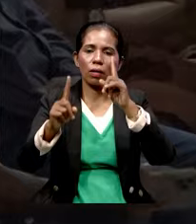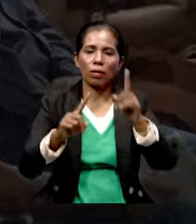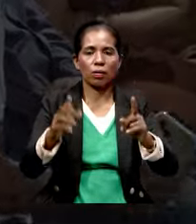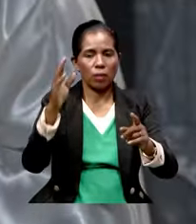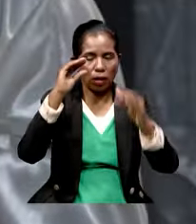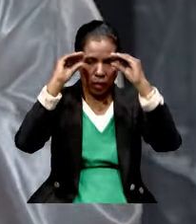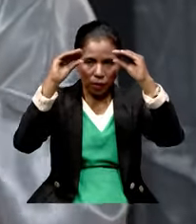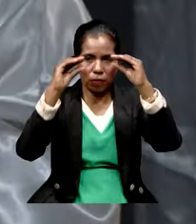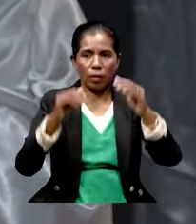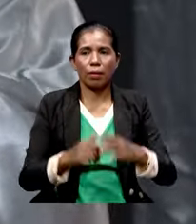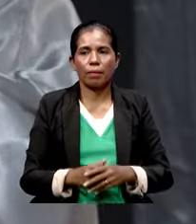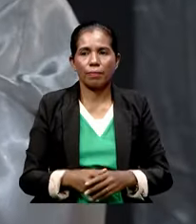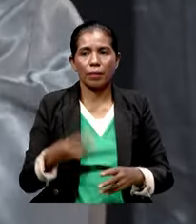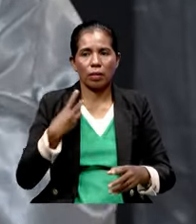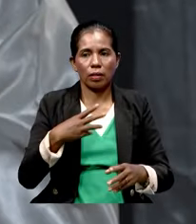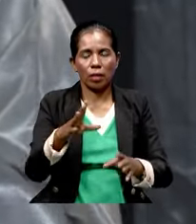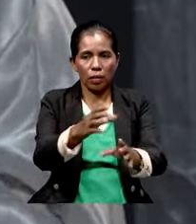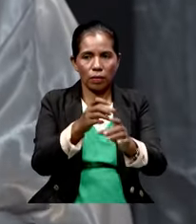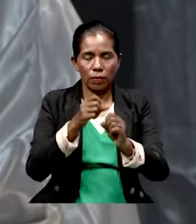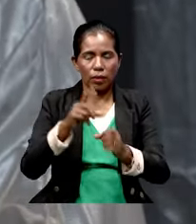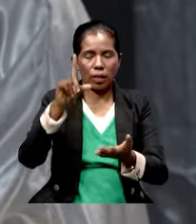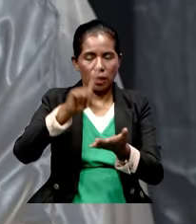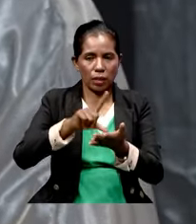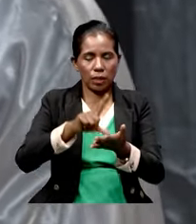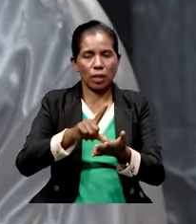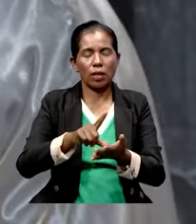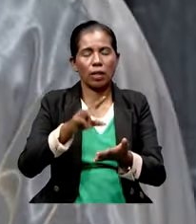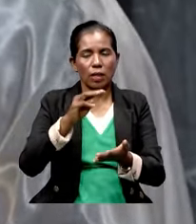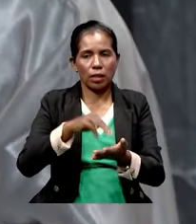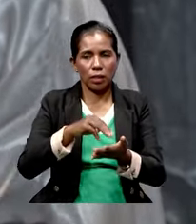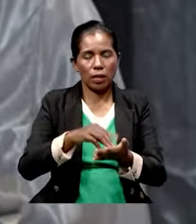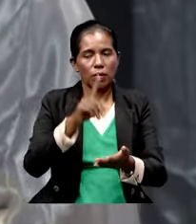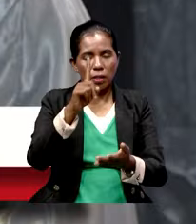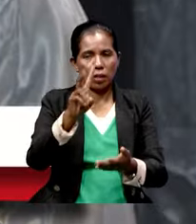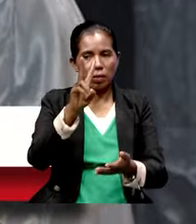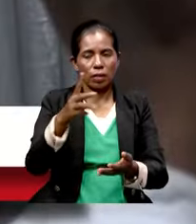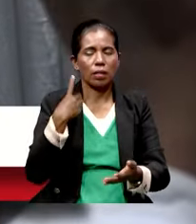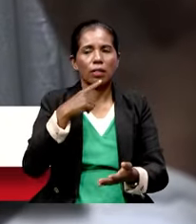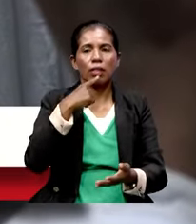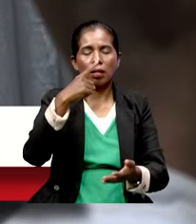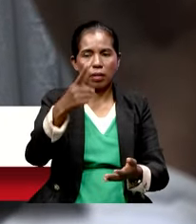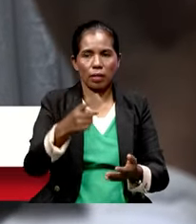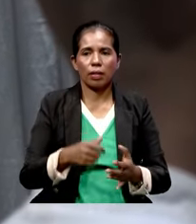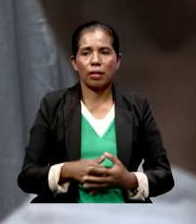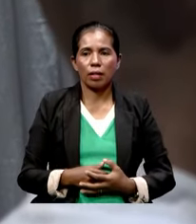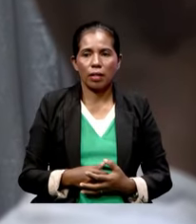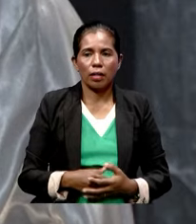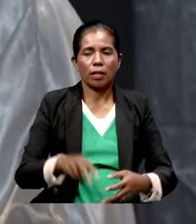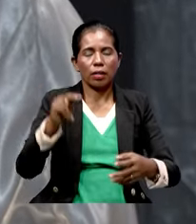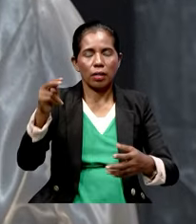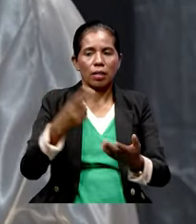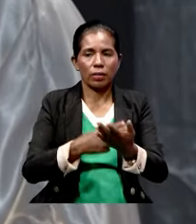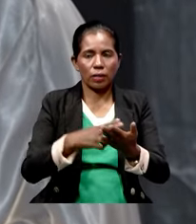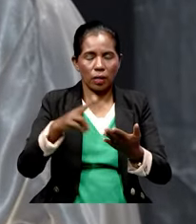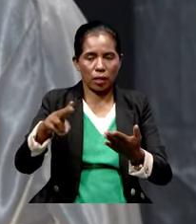hanorin. Esta bela fonte lição ida da rua Rússia São João Crisóstomo. Anessa unha italiana introdução. Nia santo ida